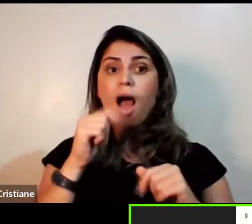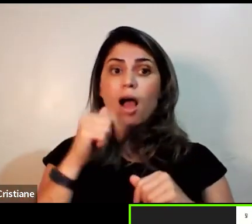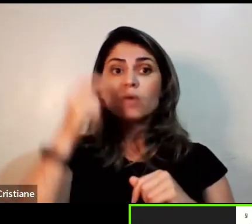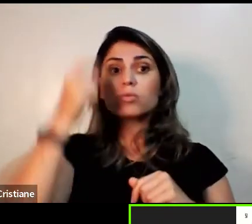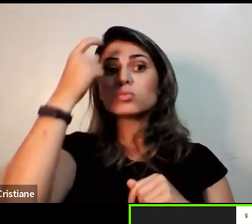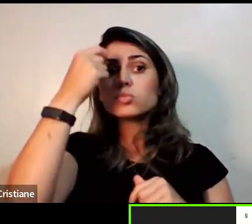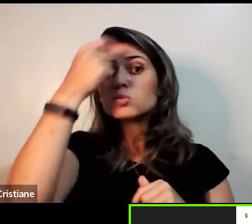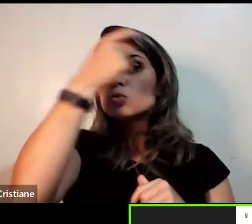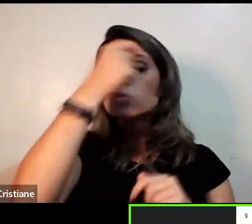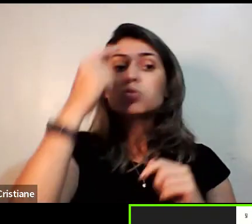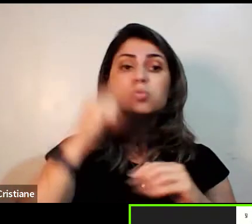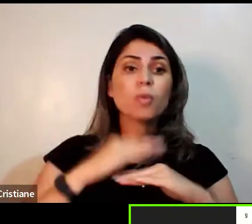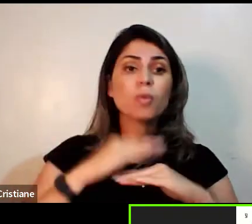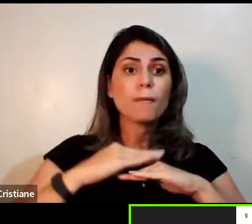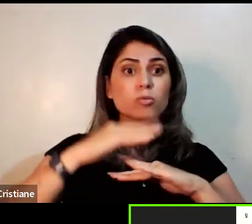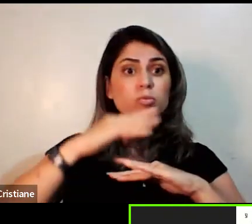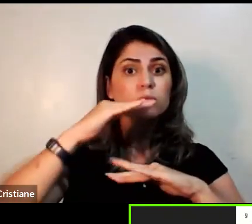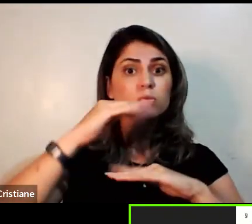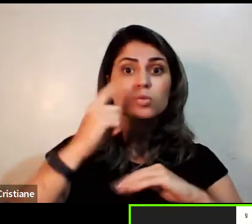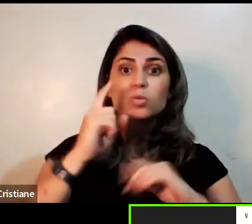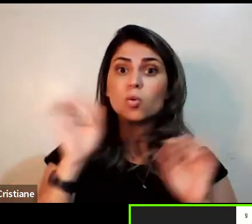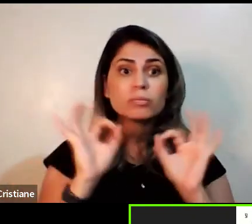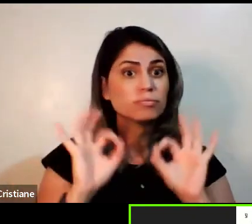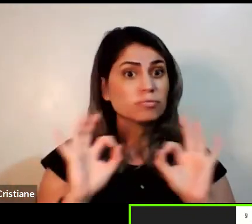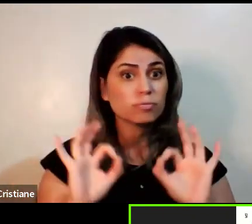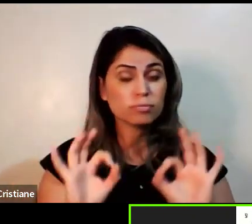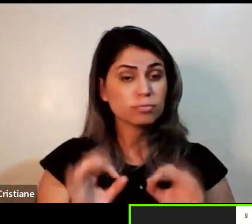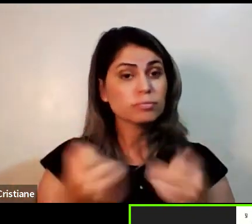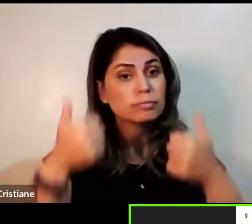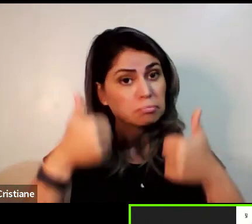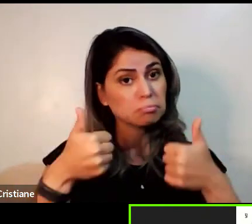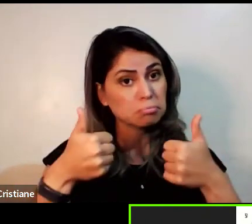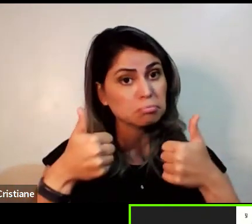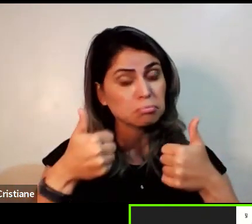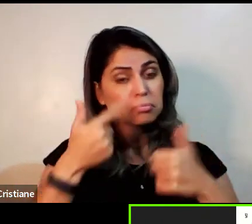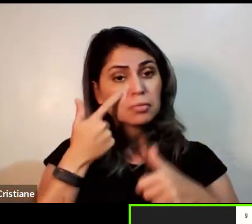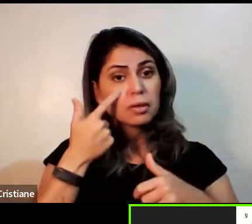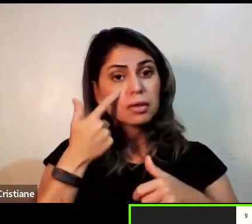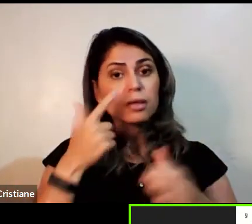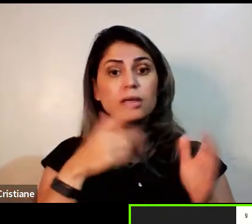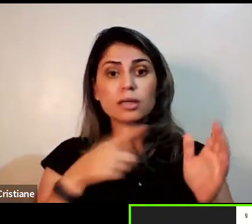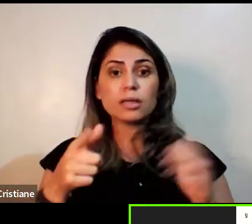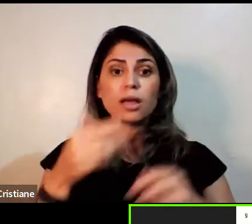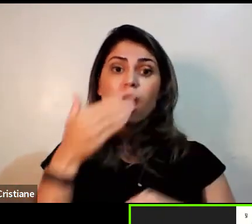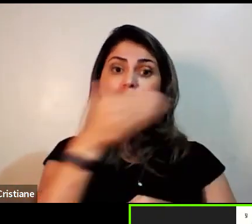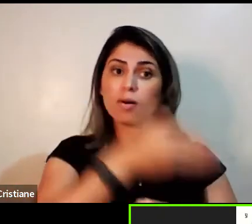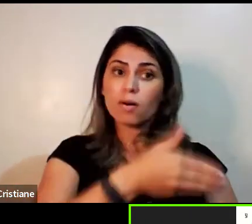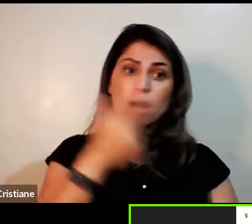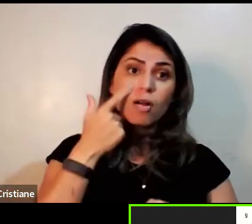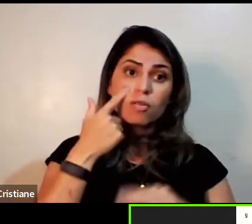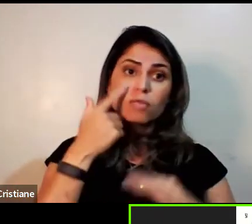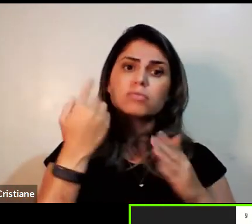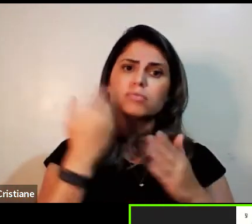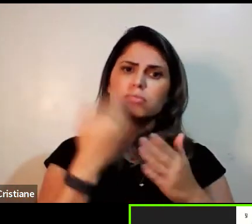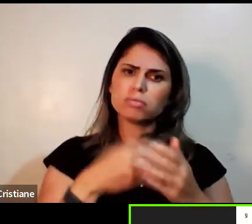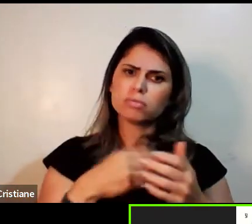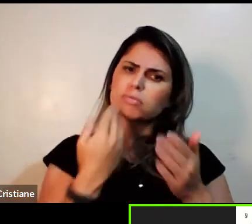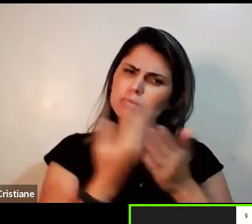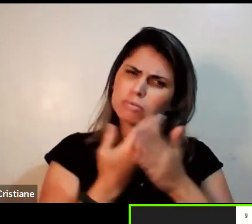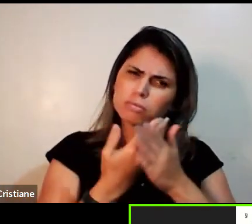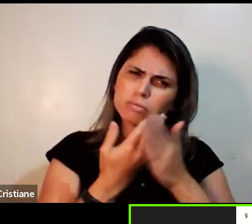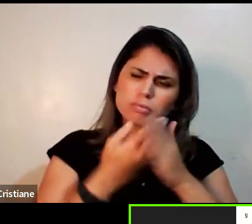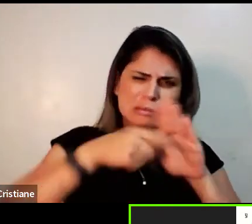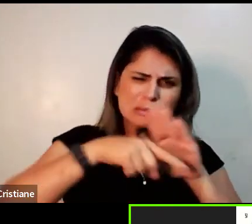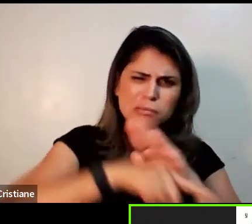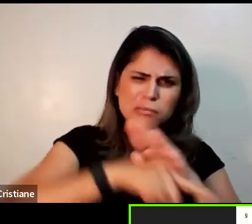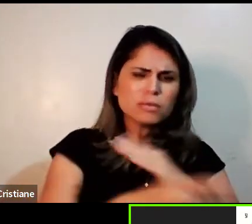alterado mais a pressão do olho. E aí, recentemente, ela fez os exames para comprovar, porque a médica falou, não, vou passar os exames,